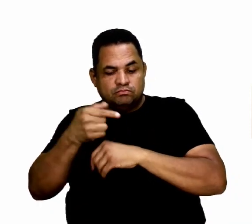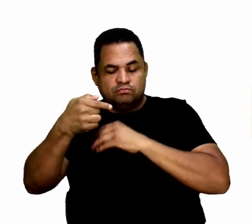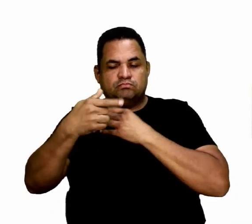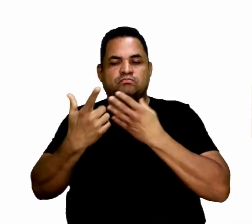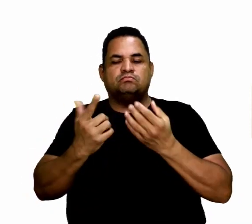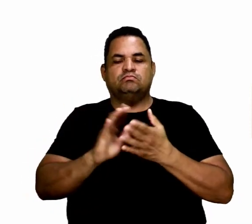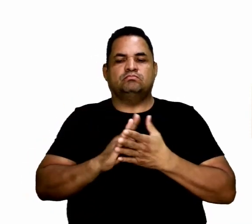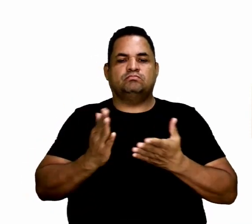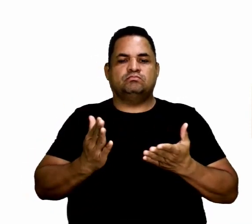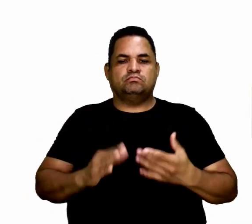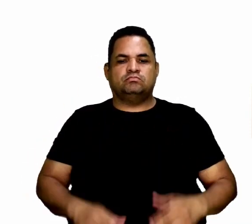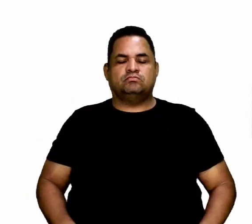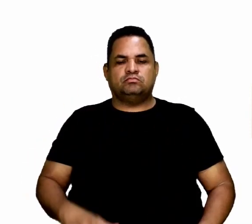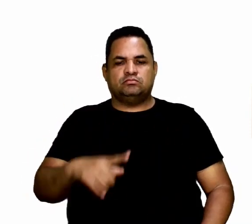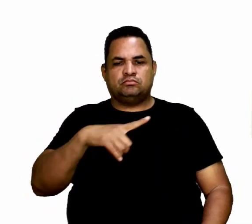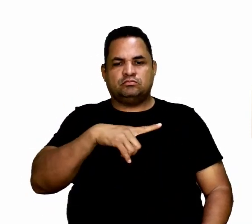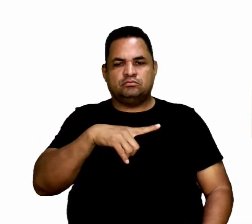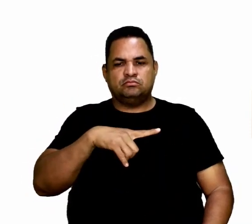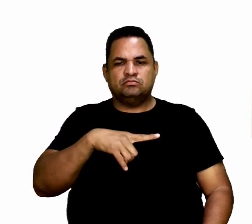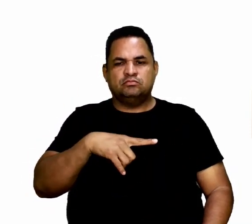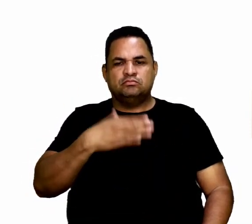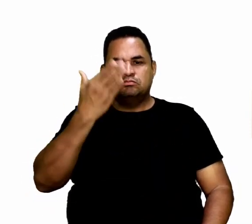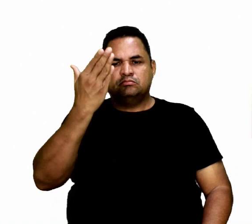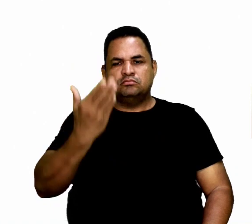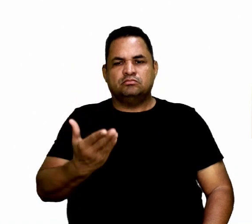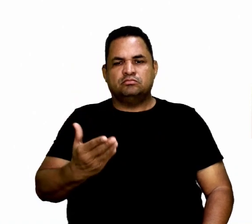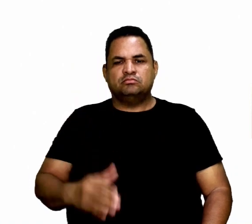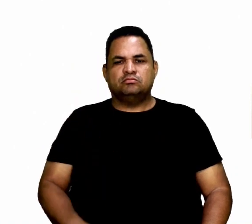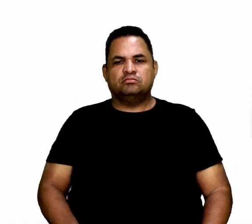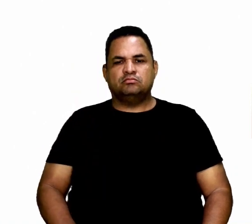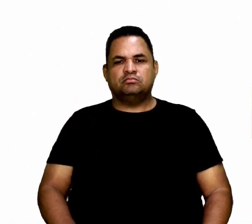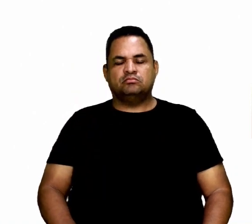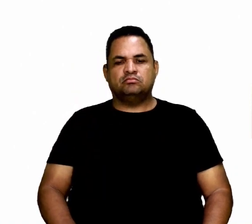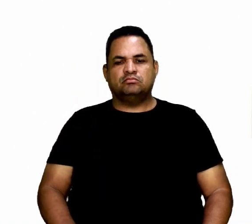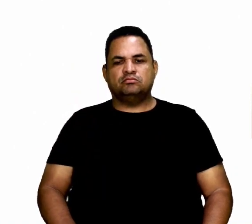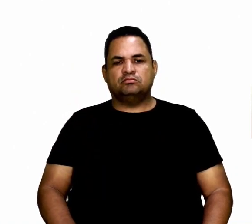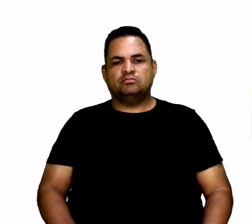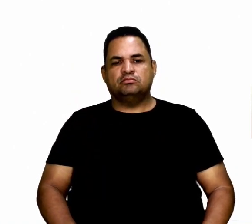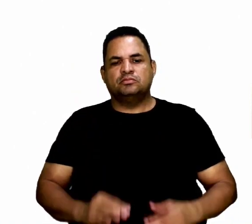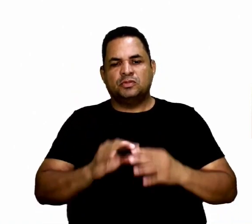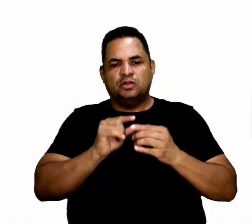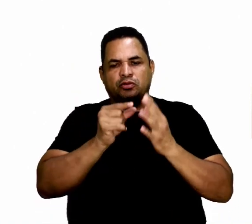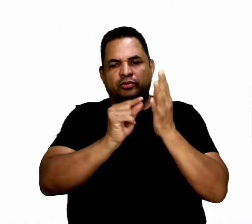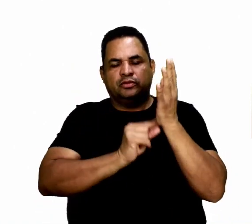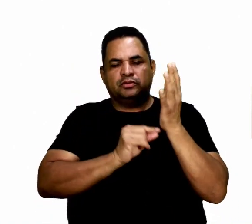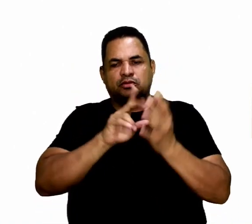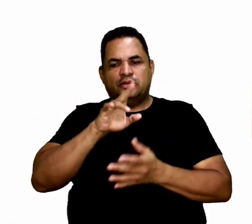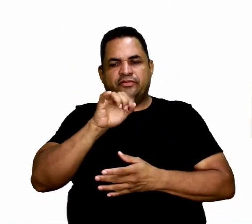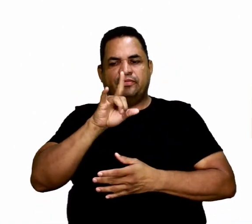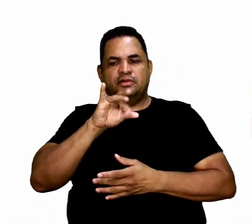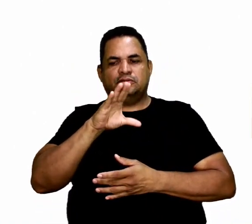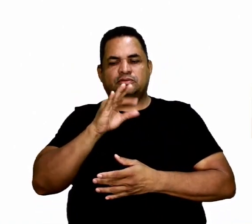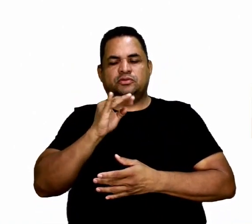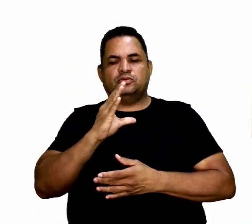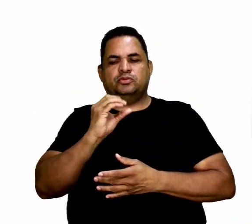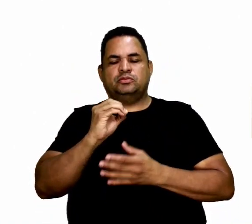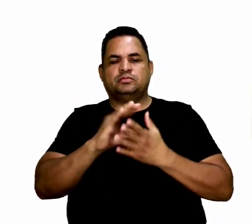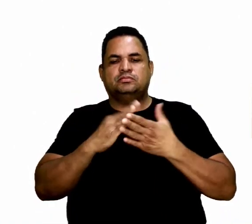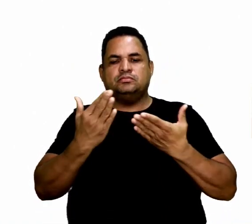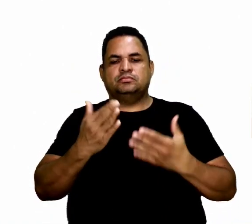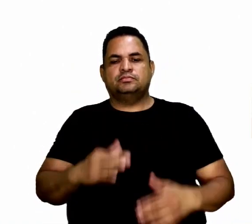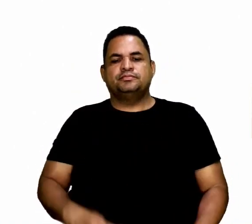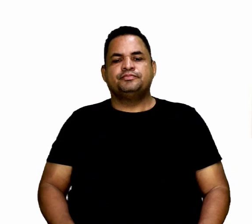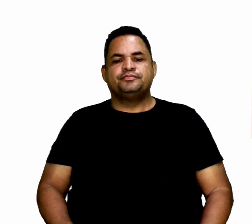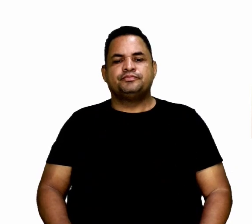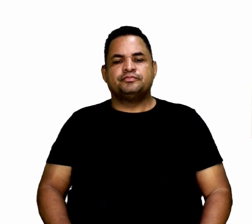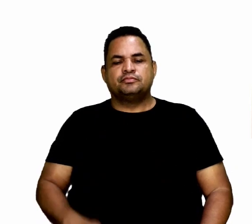que do lado a gente tem um vaso linfático, que aqui ele não aparece da forma que ele tinha que aparecer, um vaso